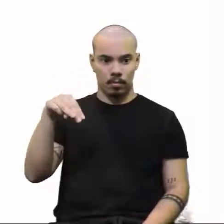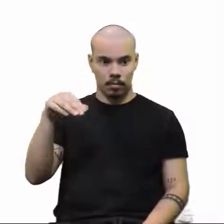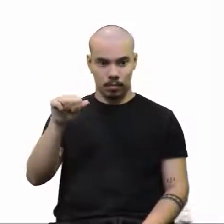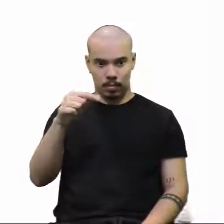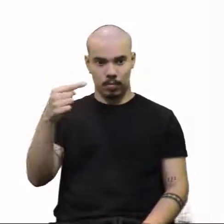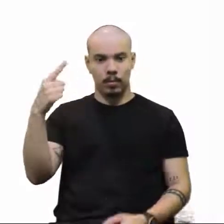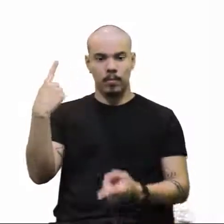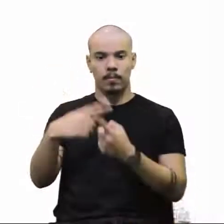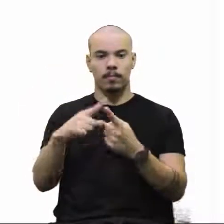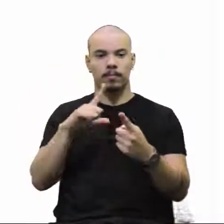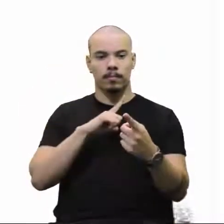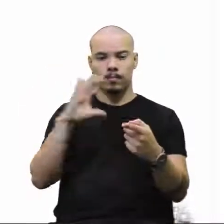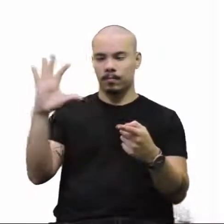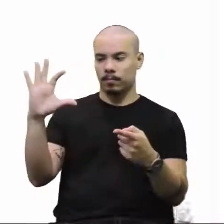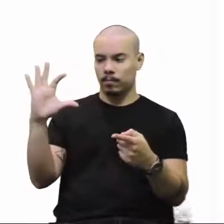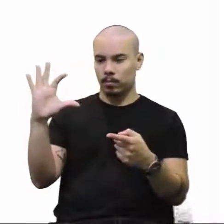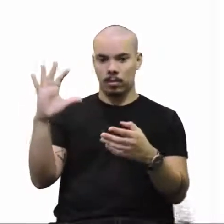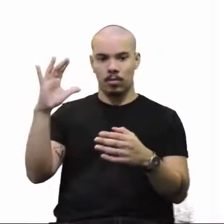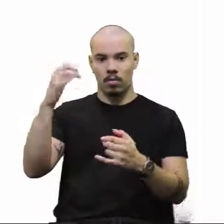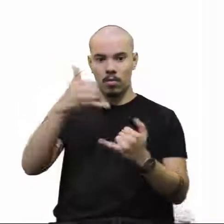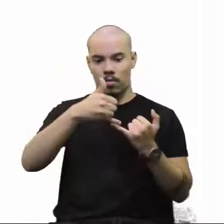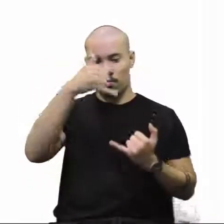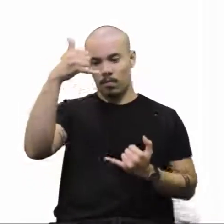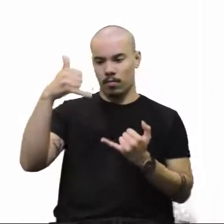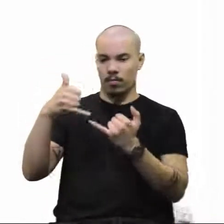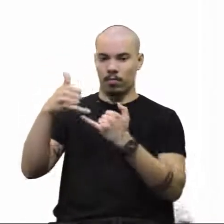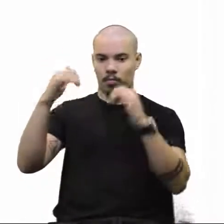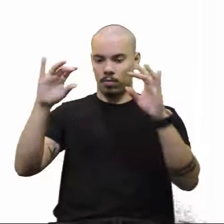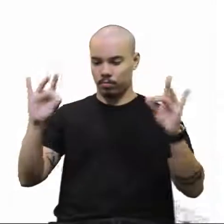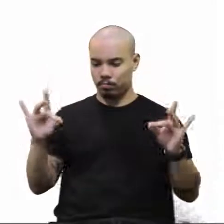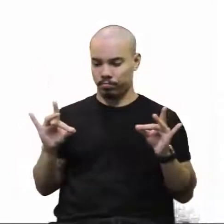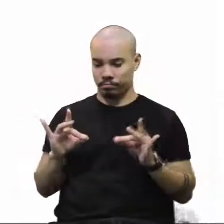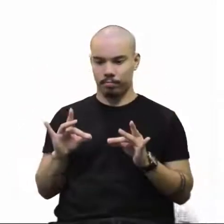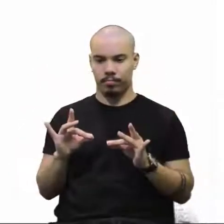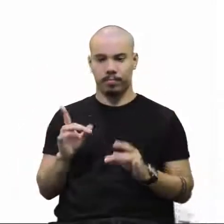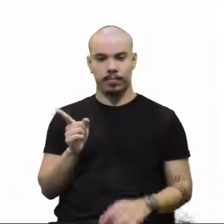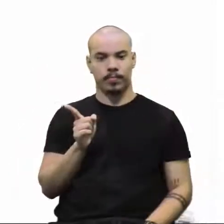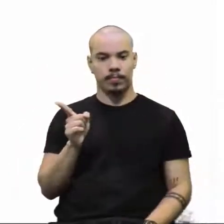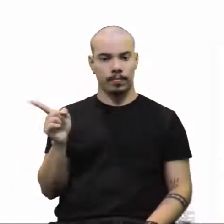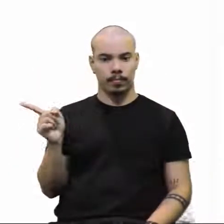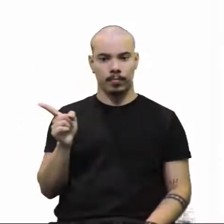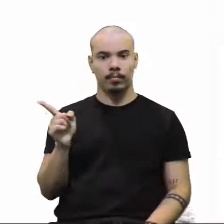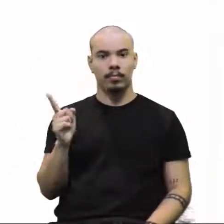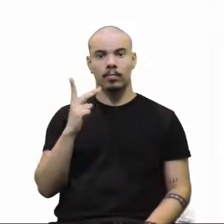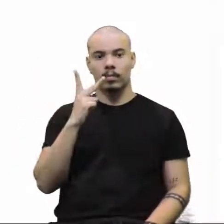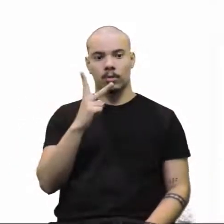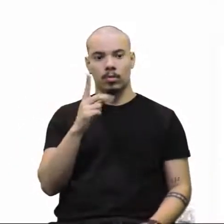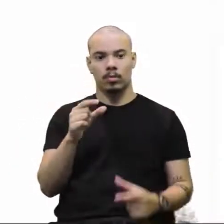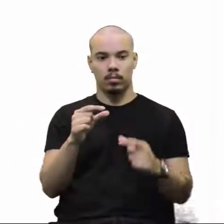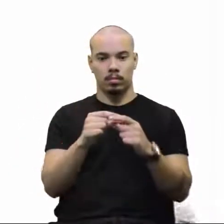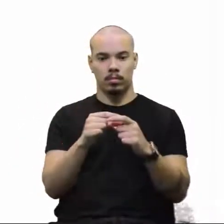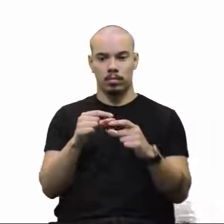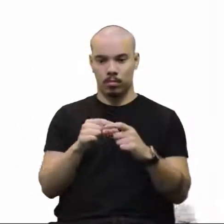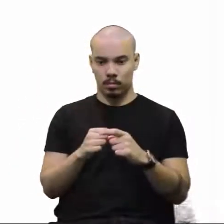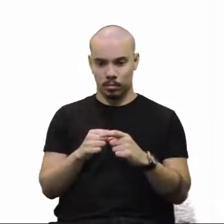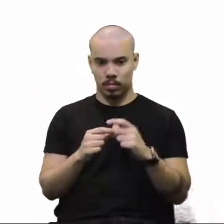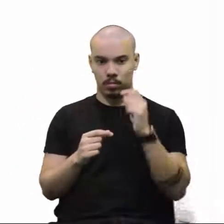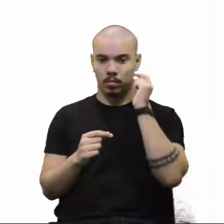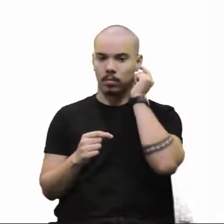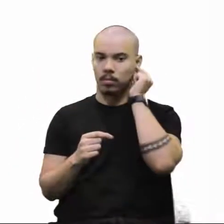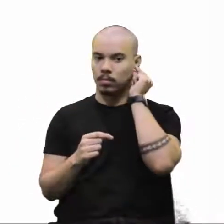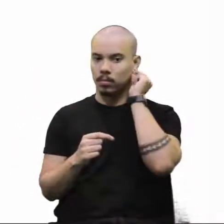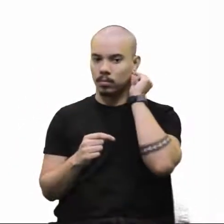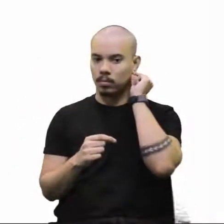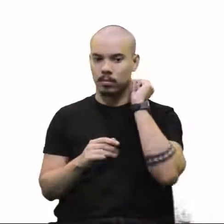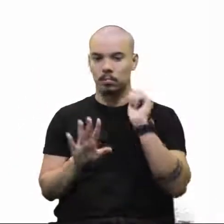são conectadas aos polos de um gerador, que no caso são duas pilhas idênticas. Não precisa se preocupar que elas estão em série,